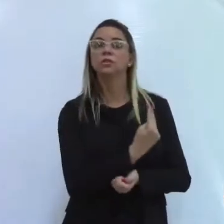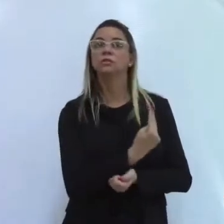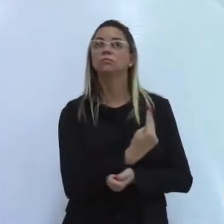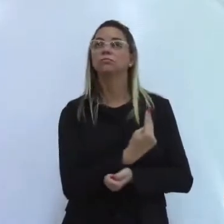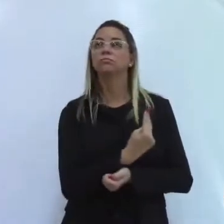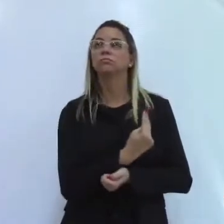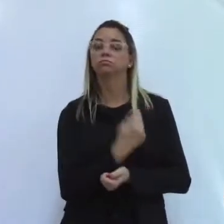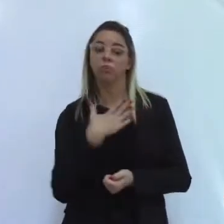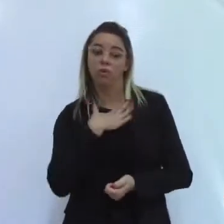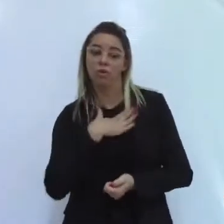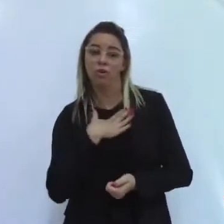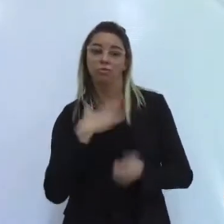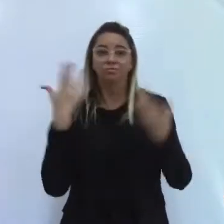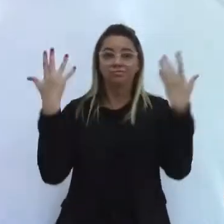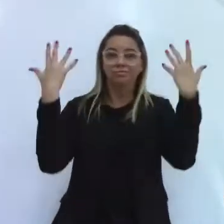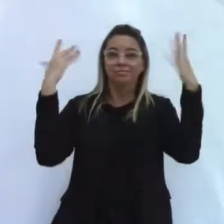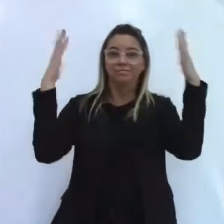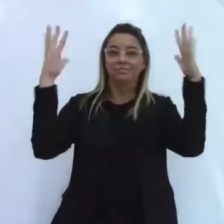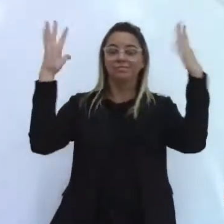gostaria de dar um voto de aplauso